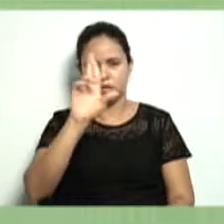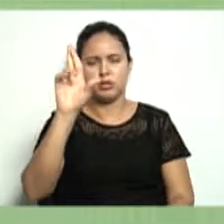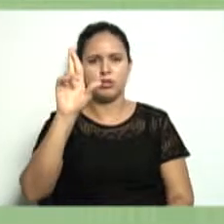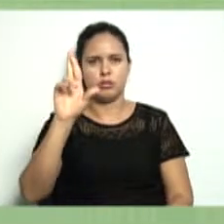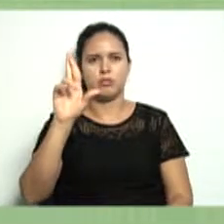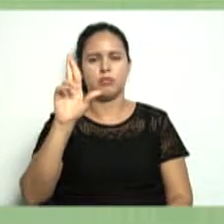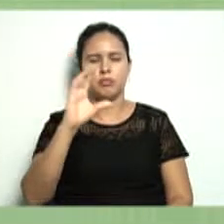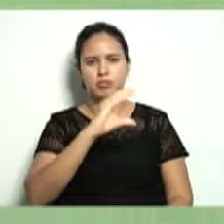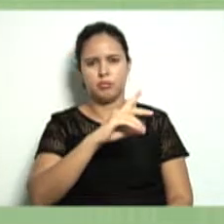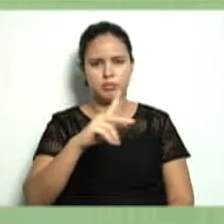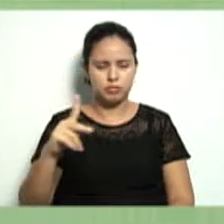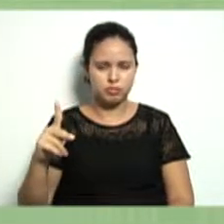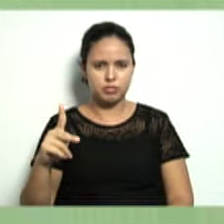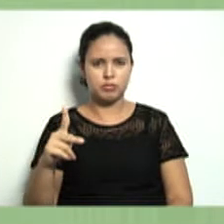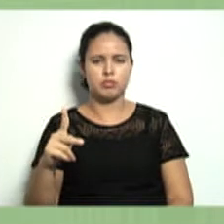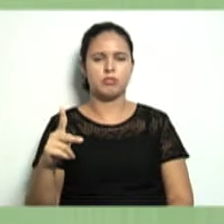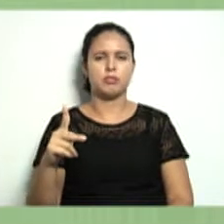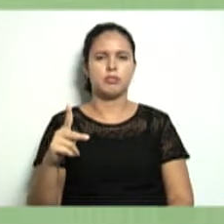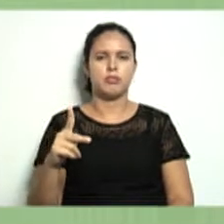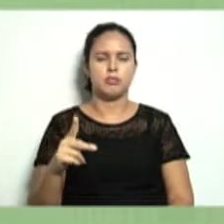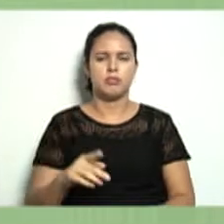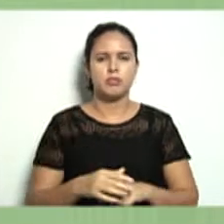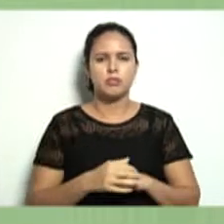todos envolvidos.